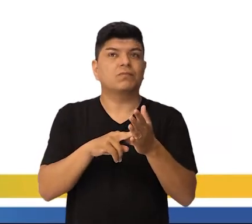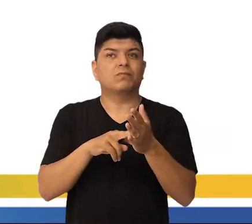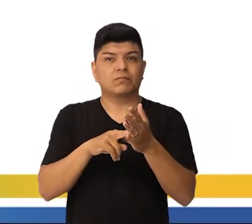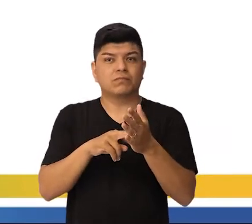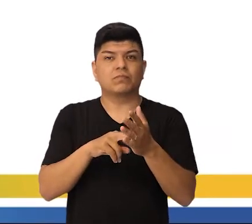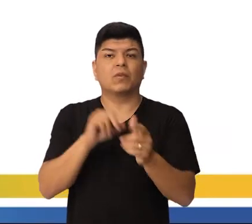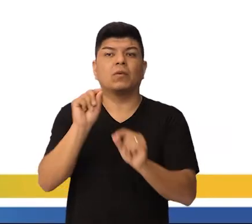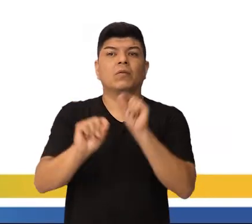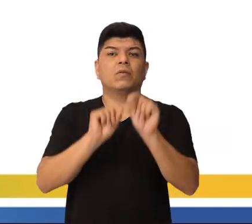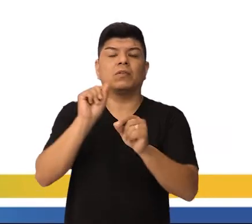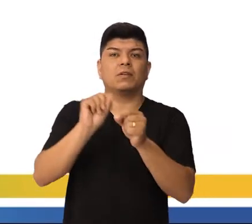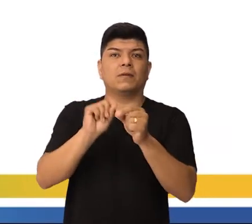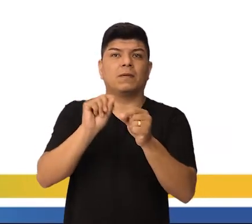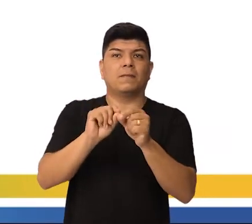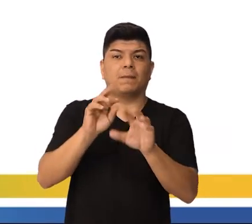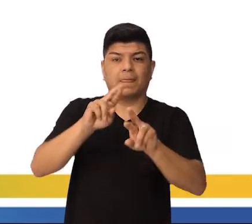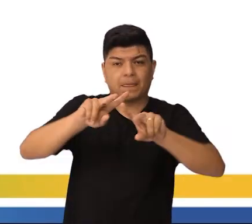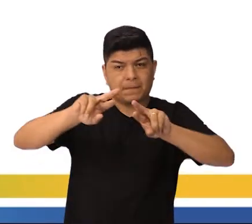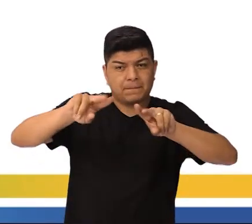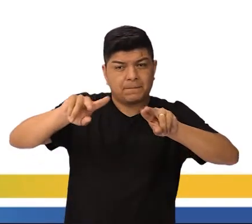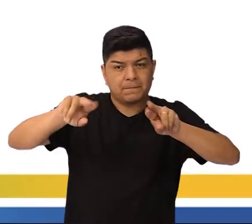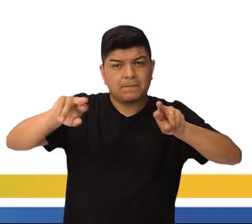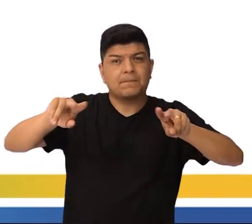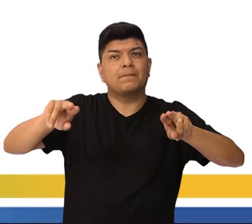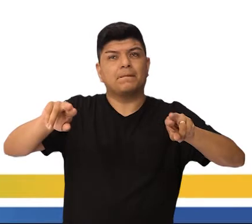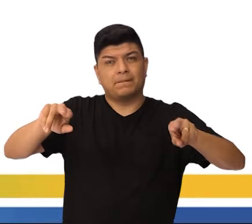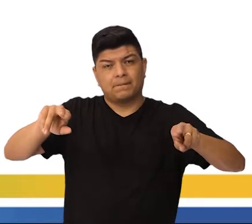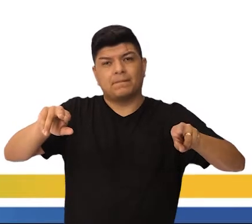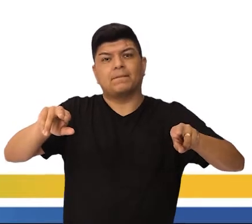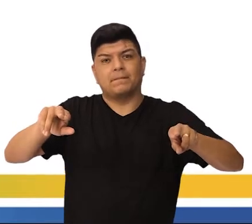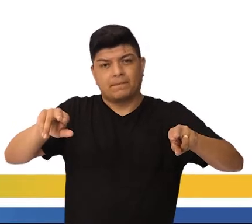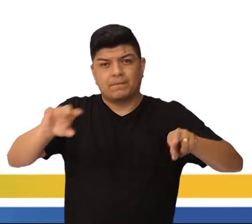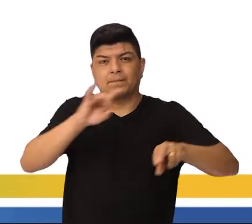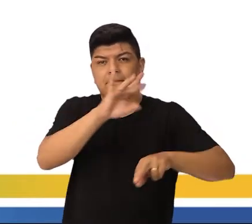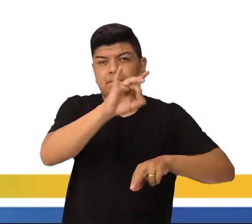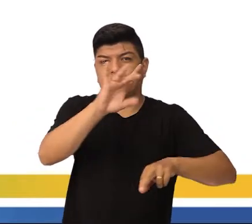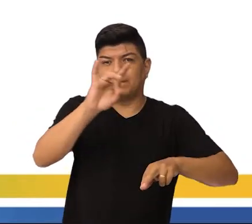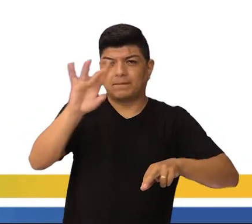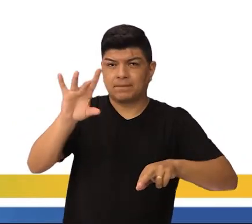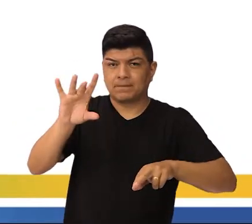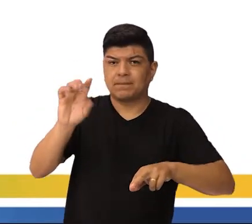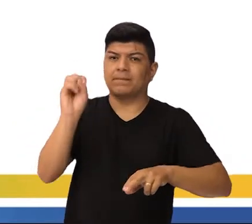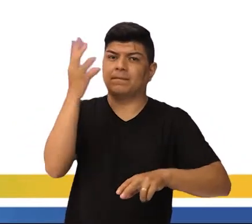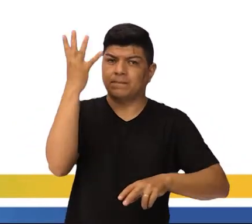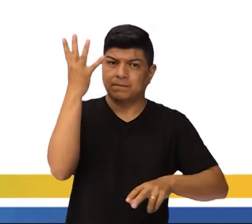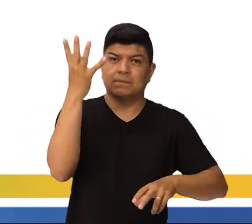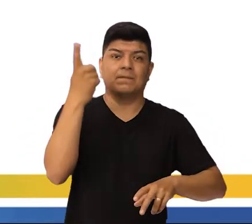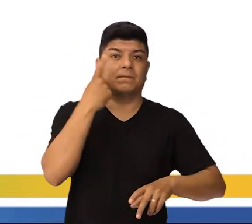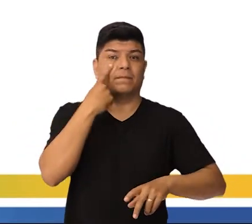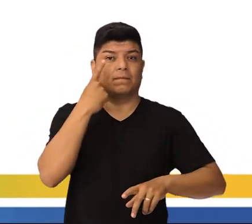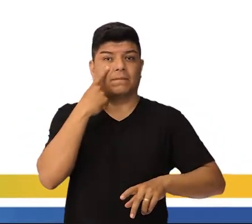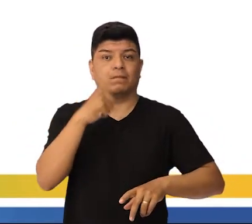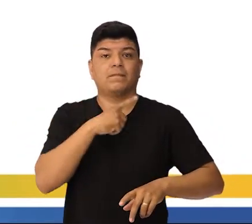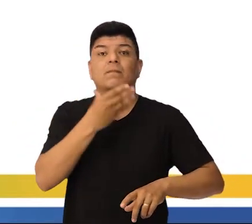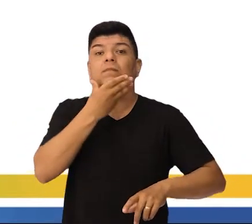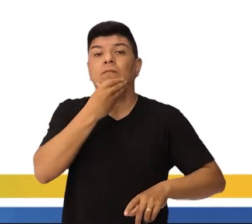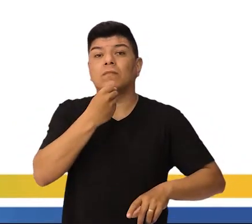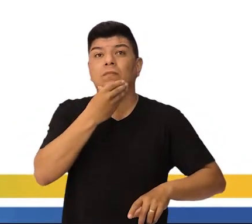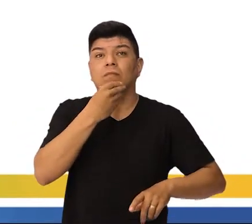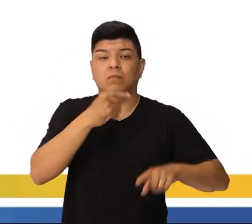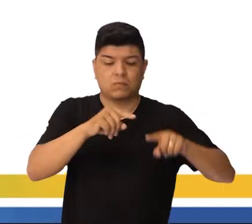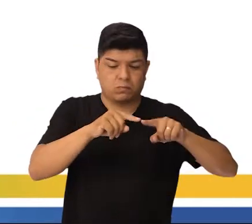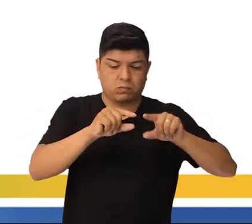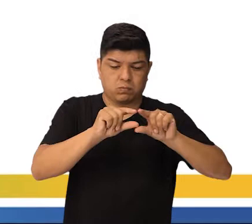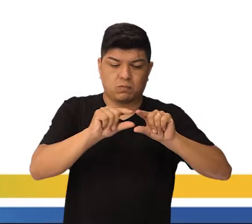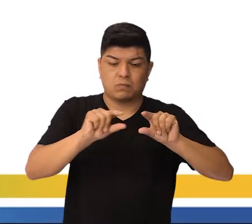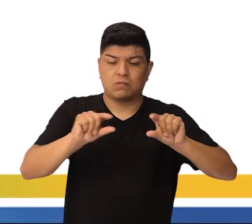que fazer em situações diferentes de acordo com cada uma situação aí. Vejam que tem um homem numa reta aí